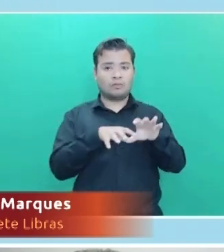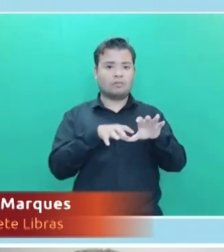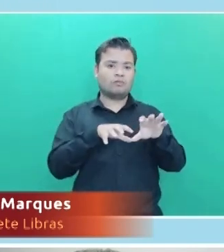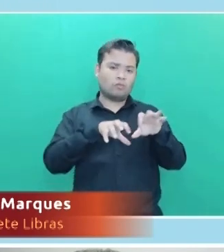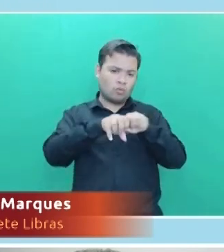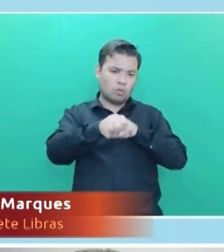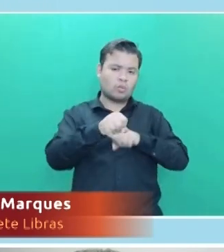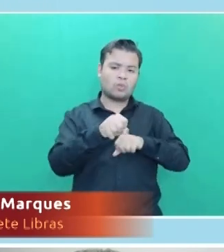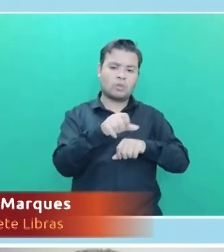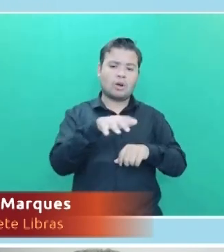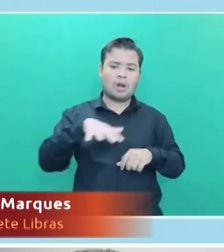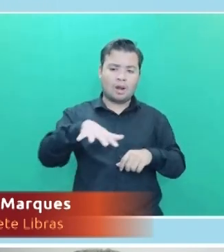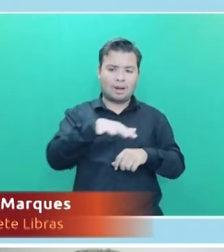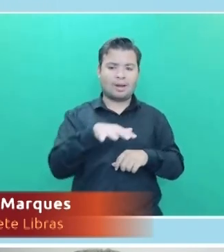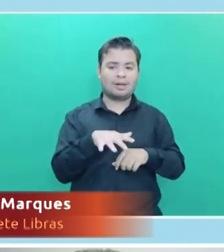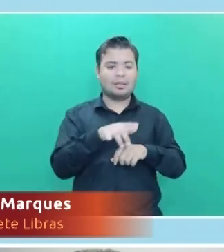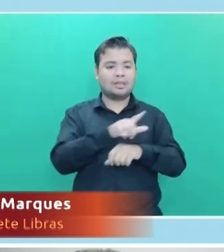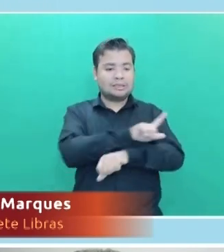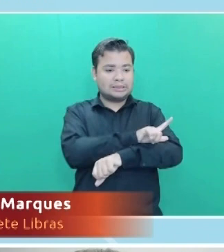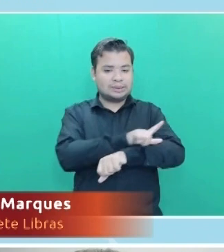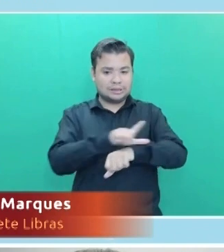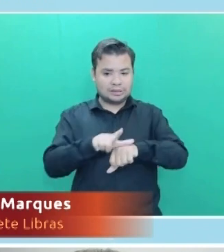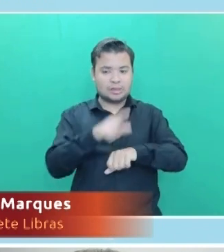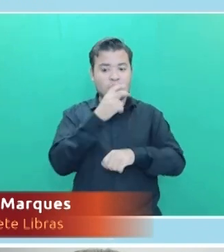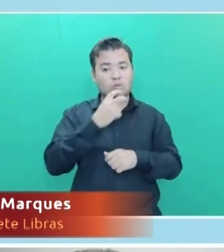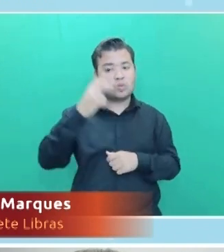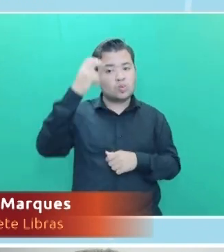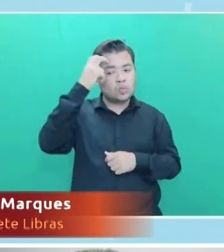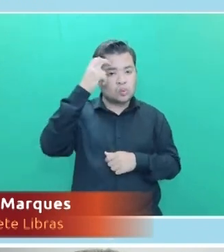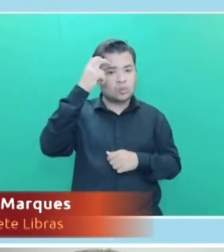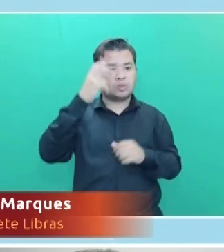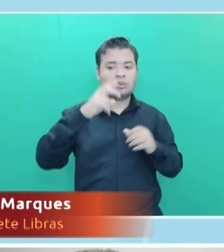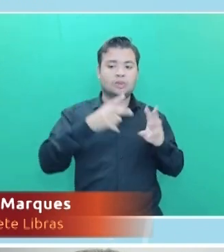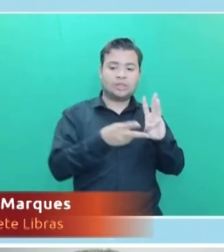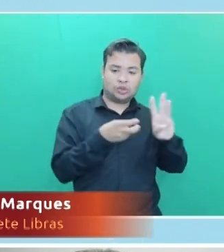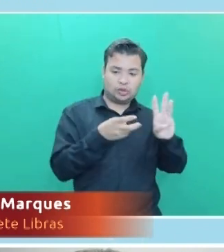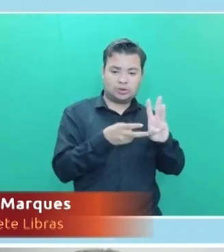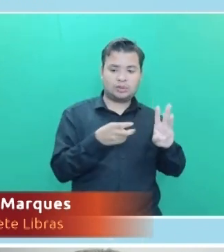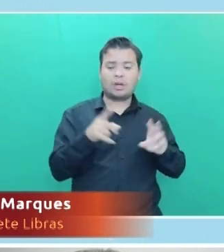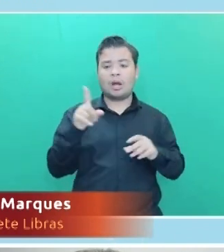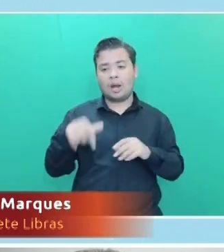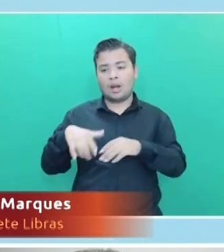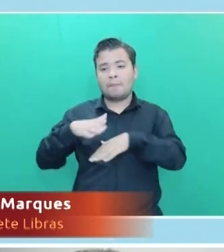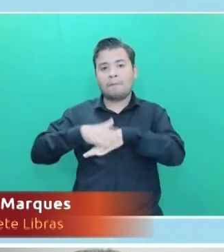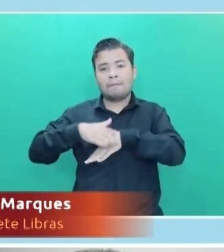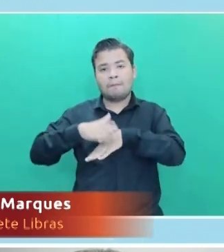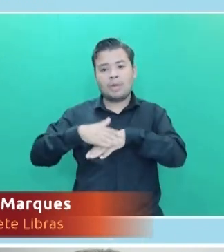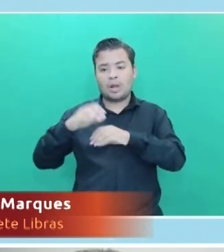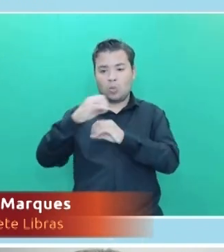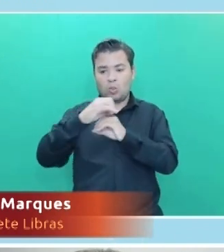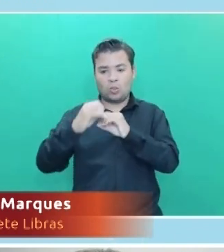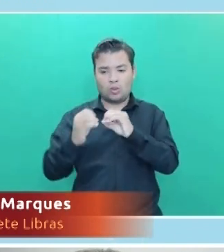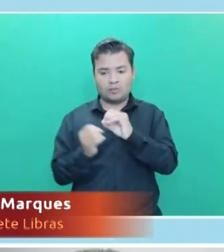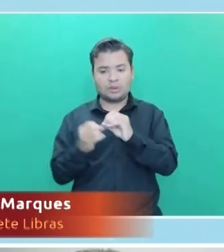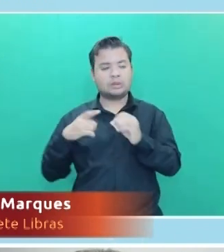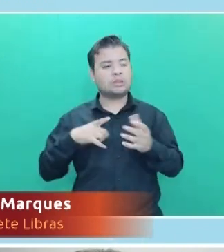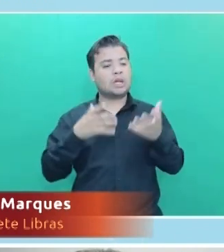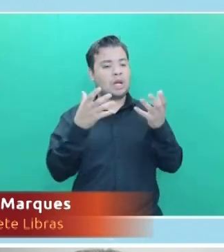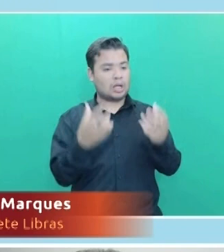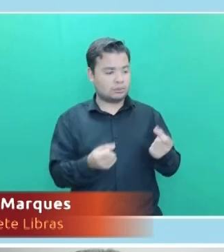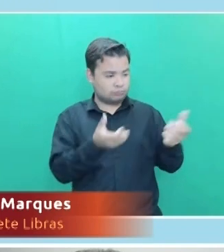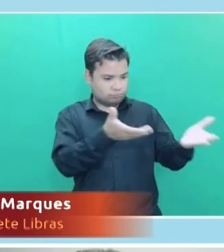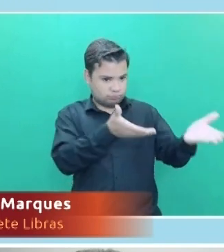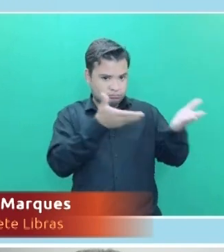que aconteceu na UFG. O UFG abriu a porta para professores para fazer